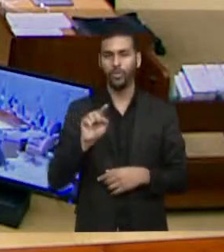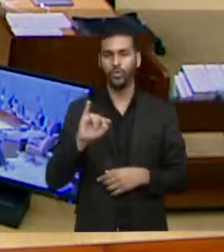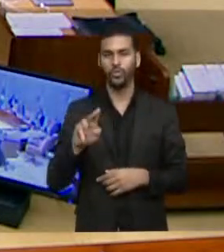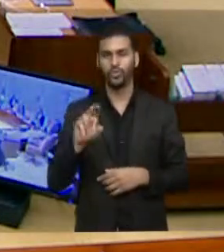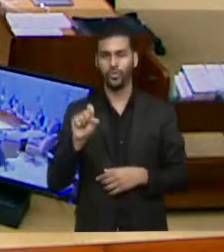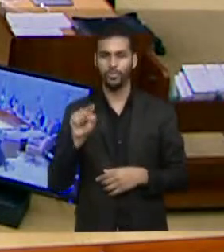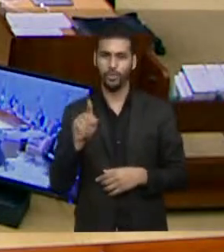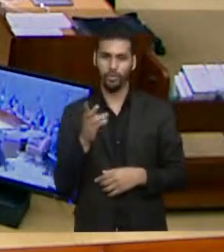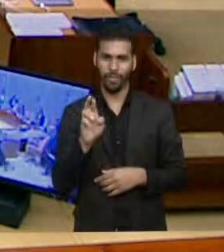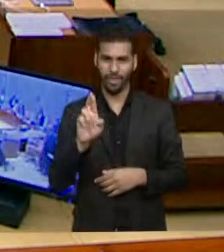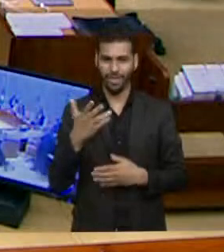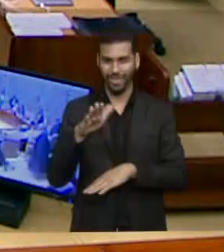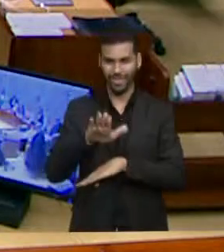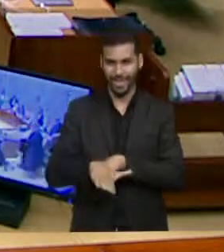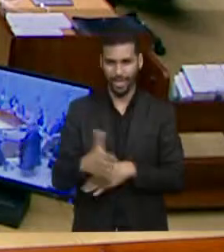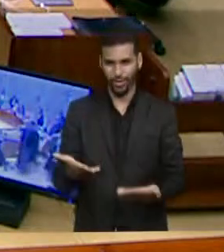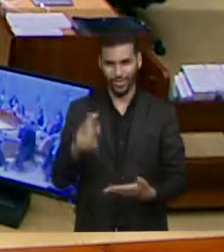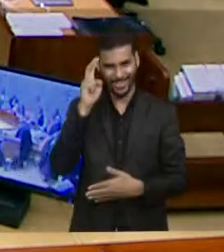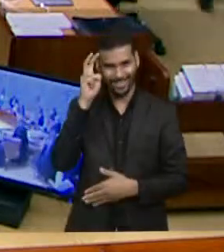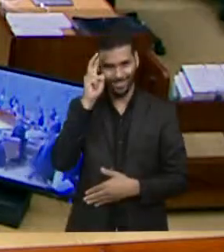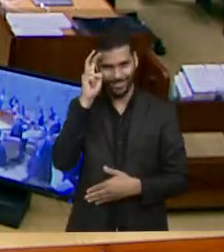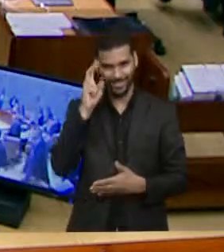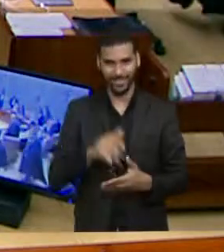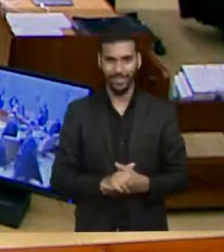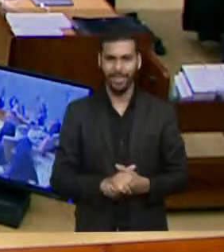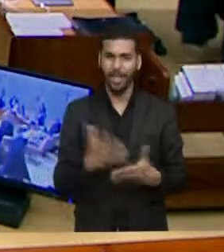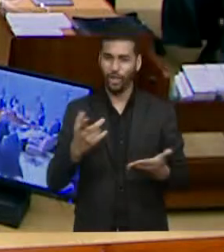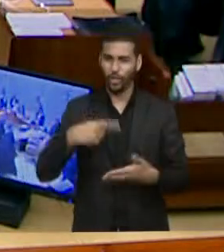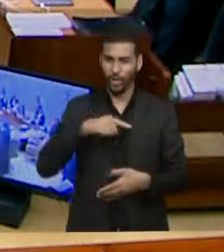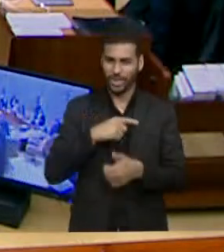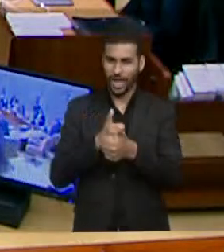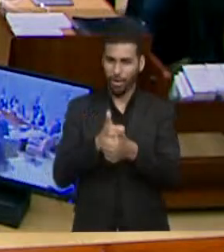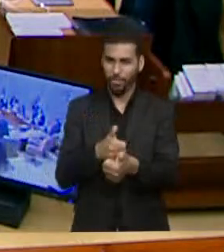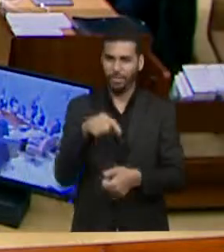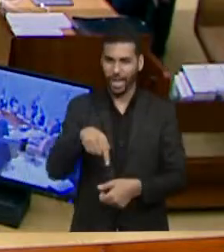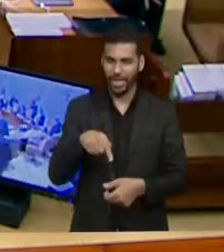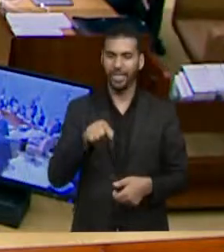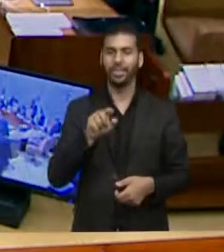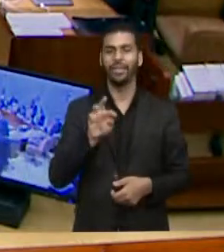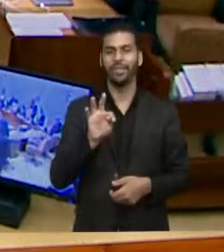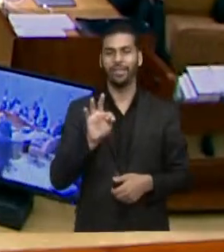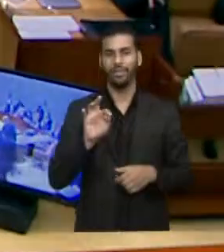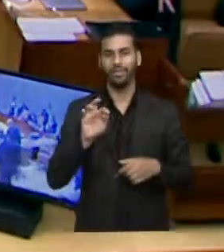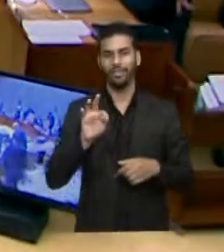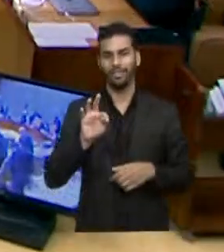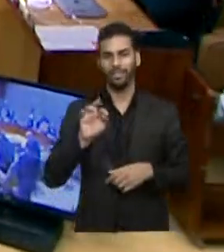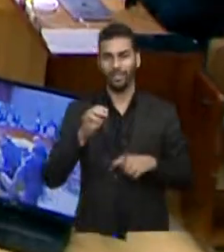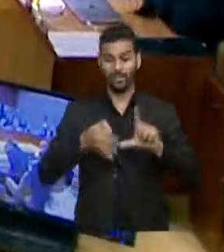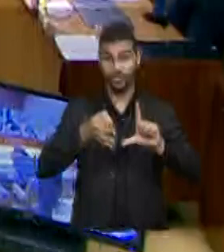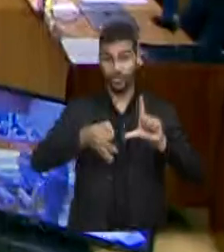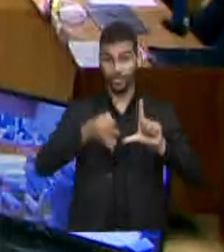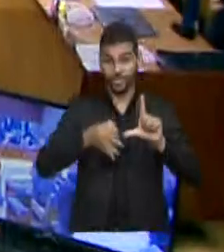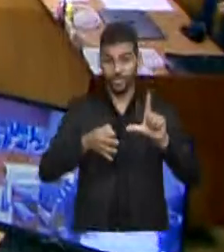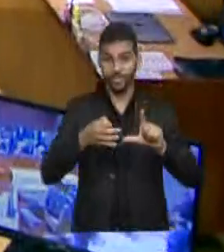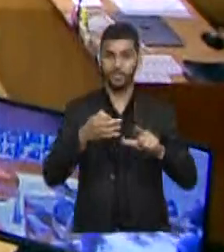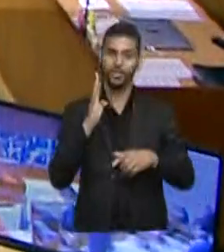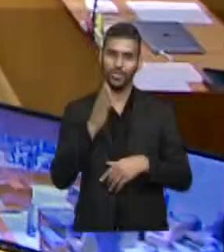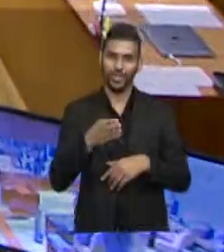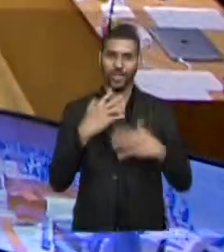na tarde desta quinta-feira como sempre acompanhamos aqui na TV Justiça ao vivo direto do Plenário